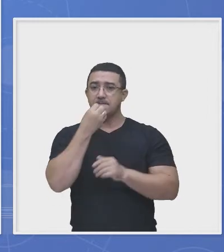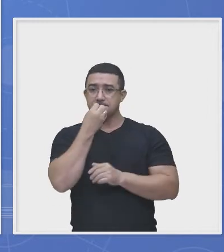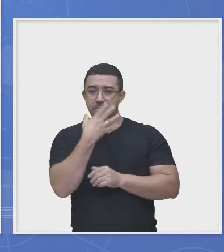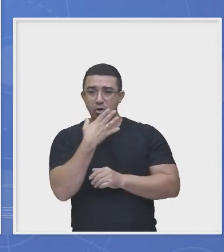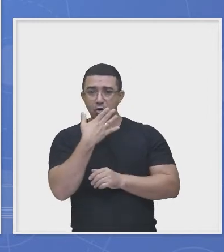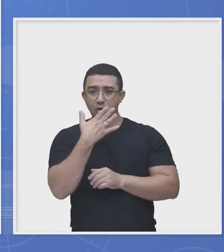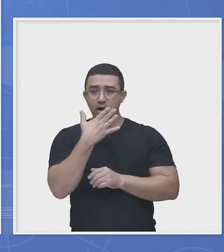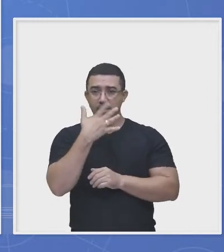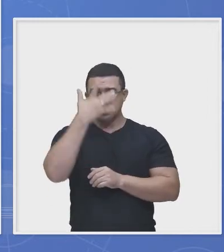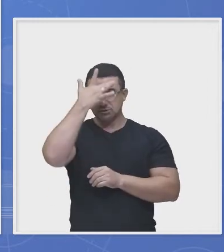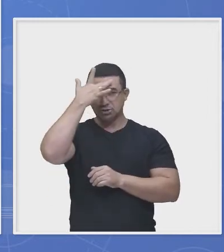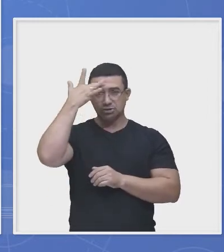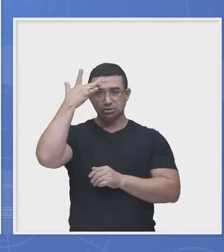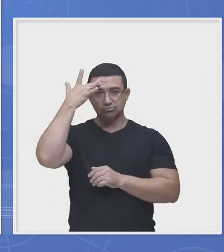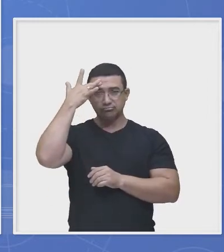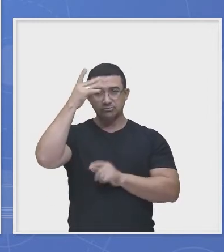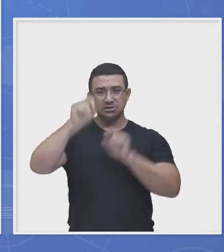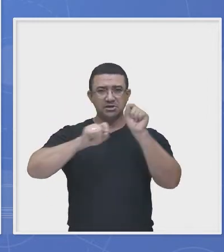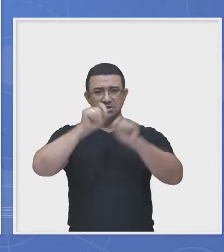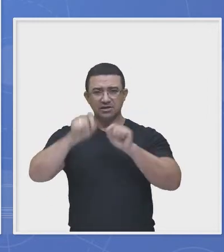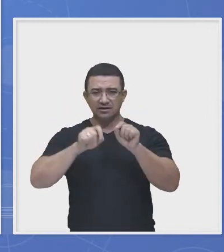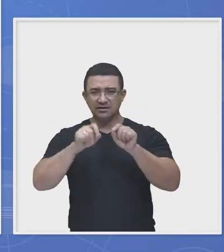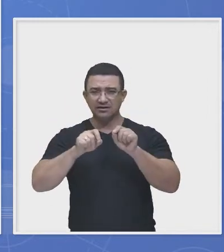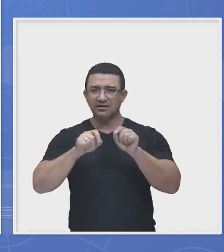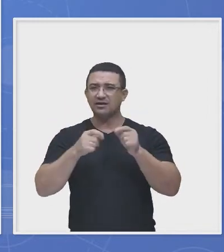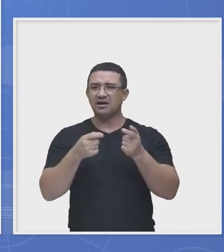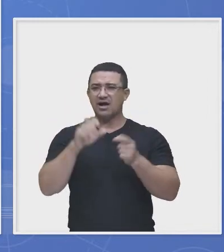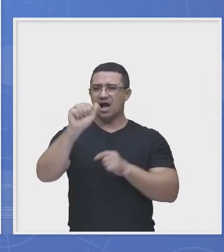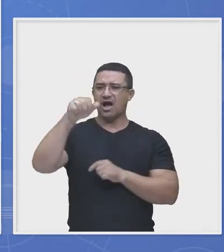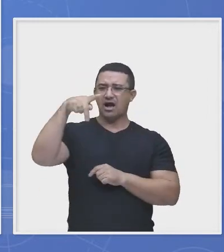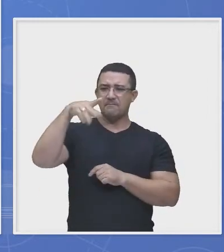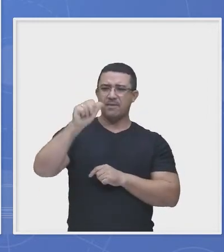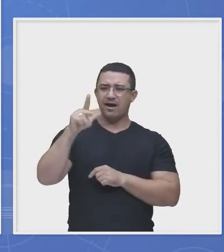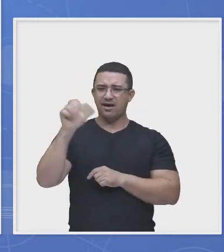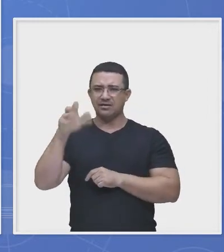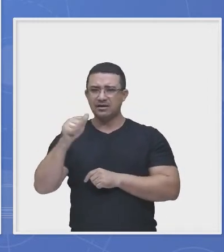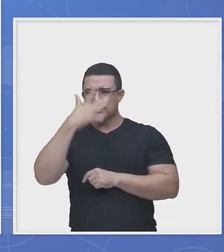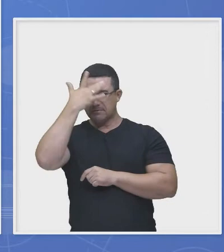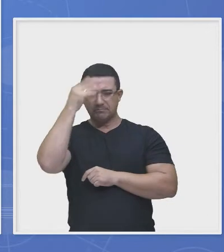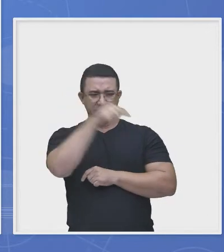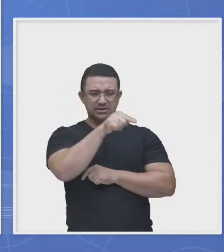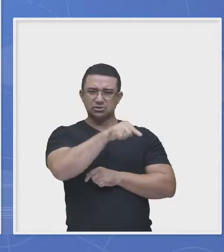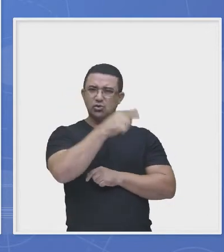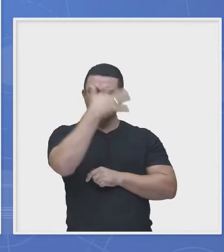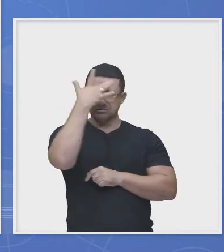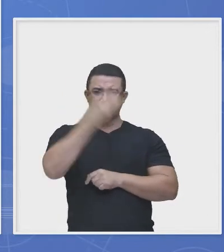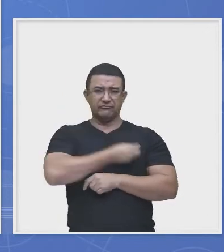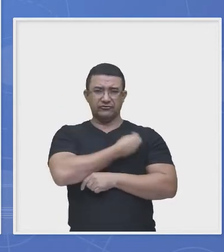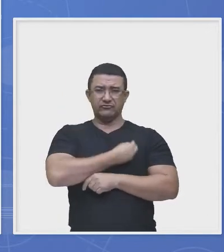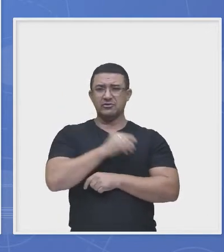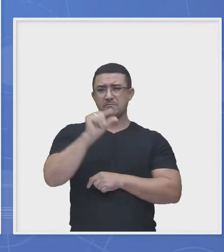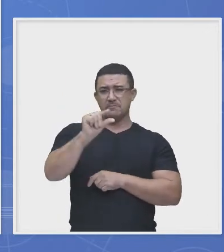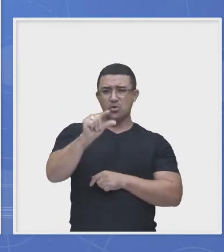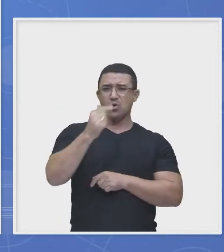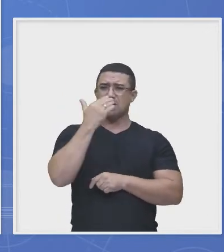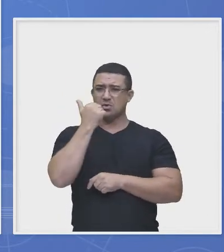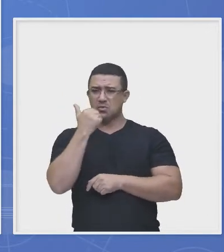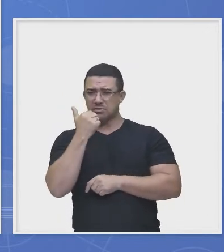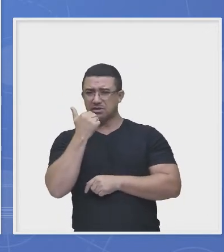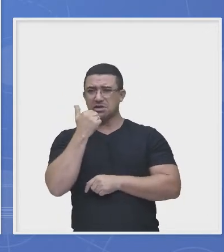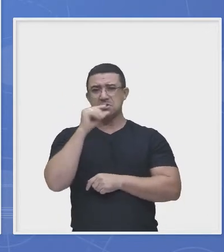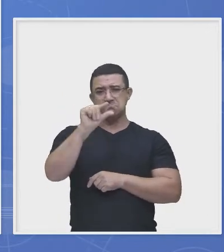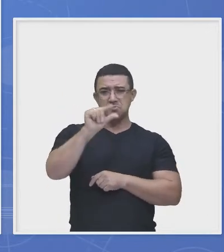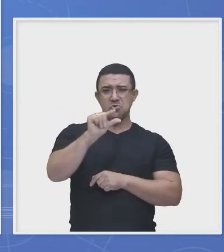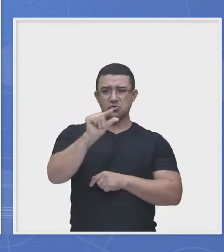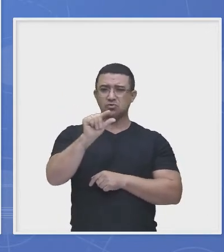que vive de aparas, ou seja, de restos, né? Que vive com poucos recursos. Observe que a cidade